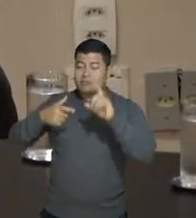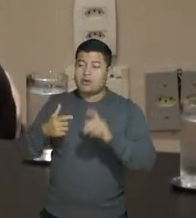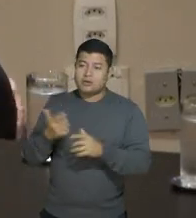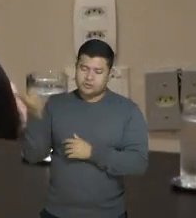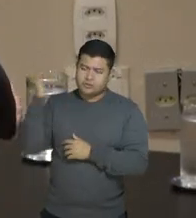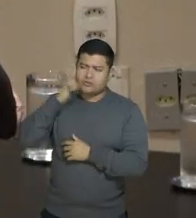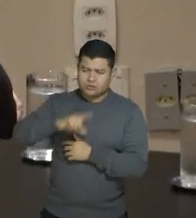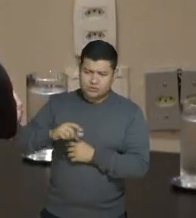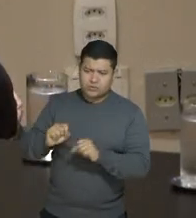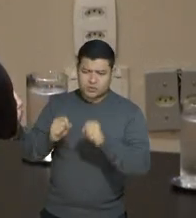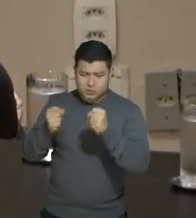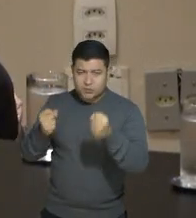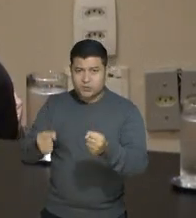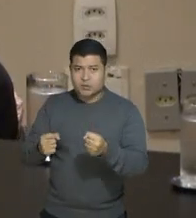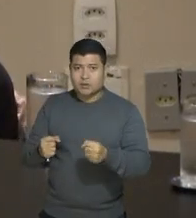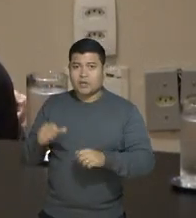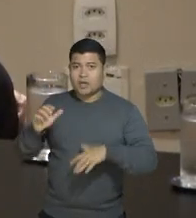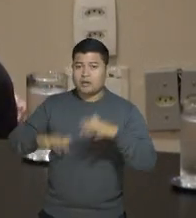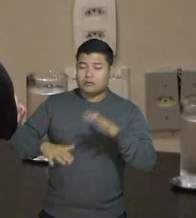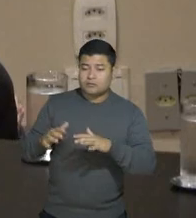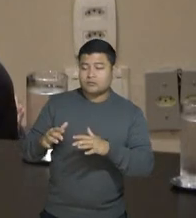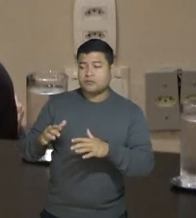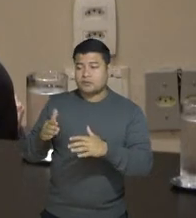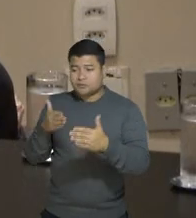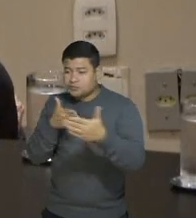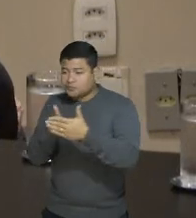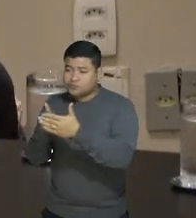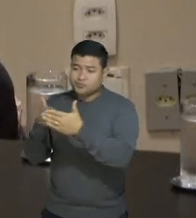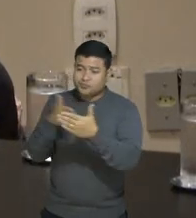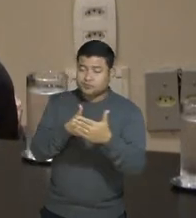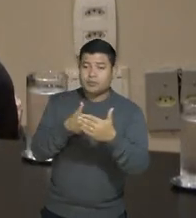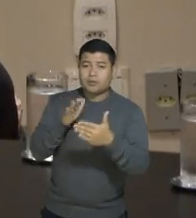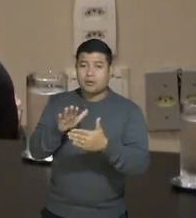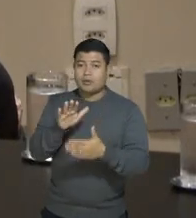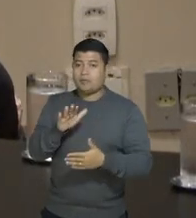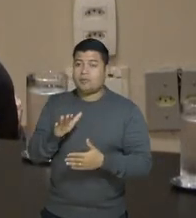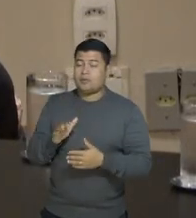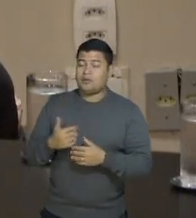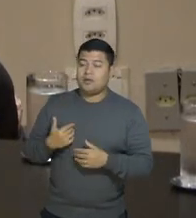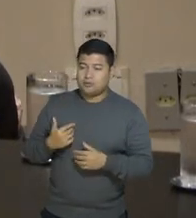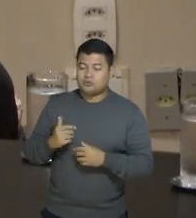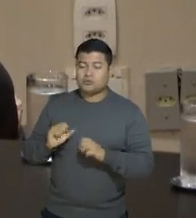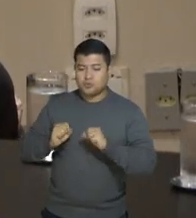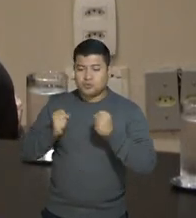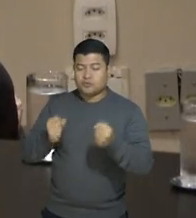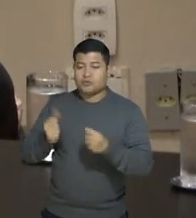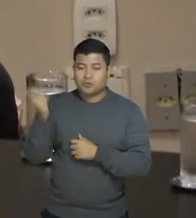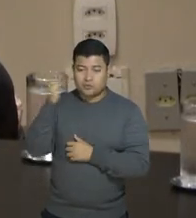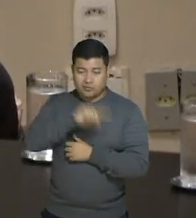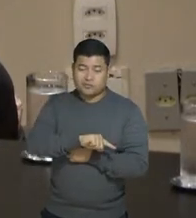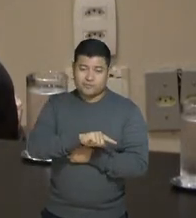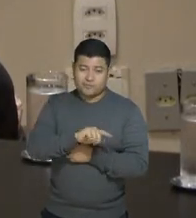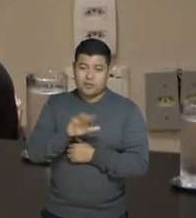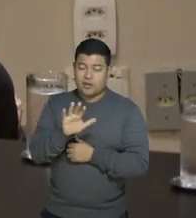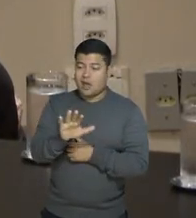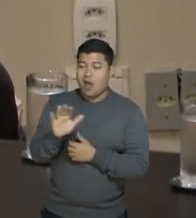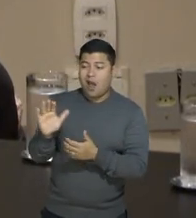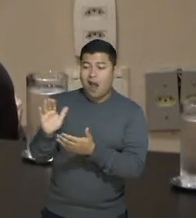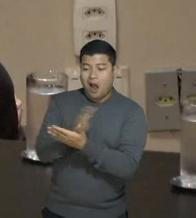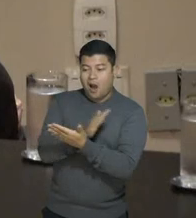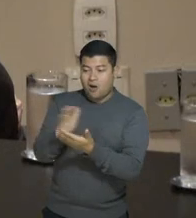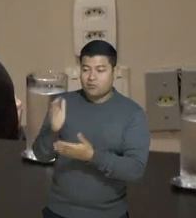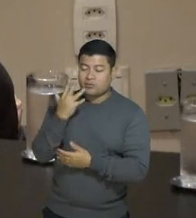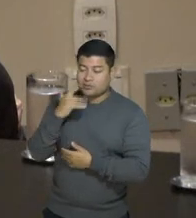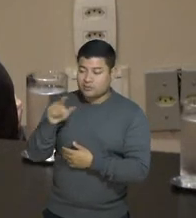uma batida aqui, cai ali, levanta, mas tem crianças que não conseguem, né, que têm muita dificuldade. E